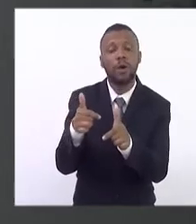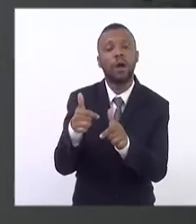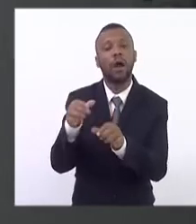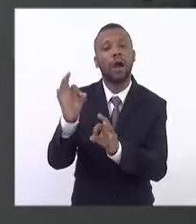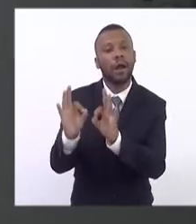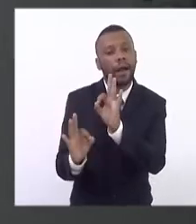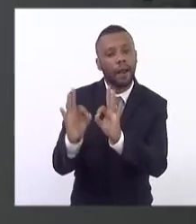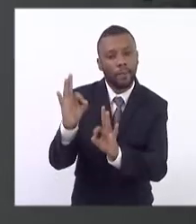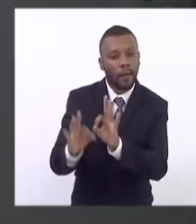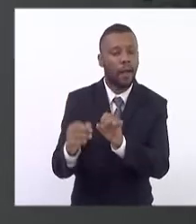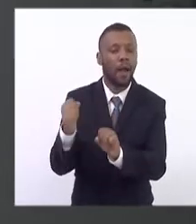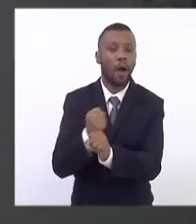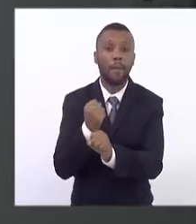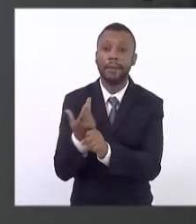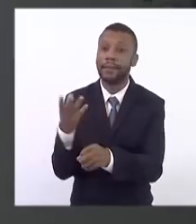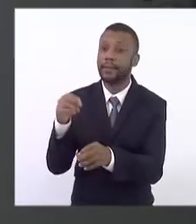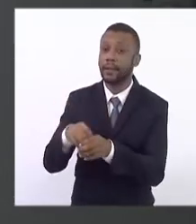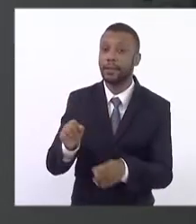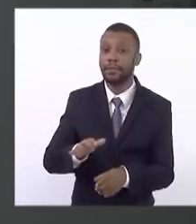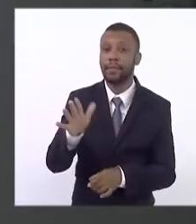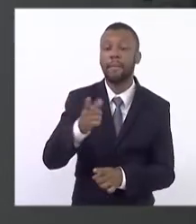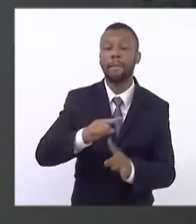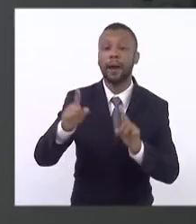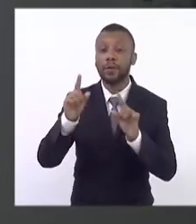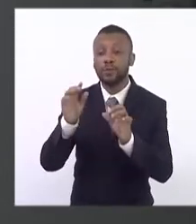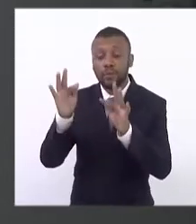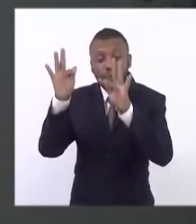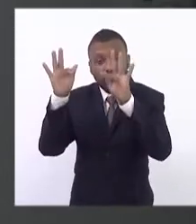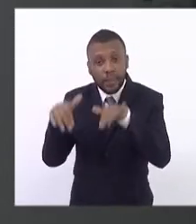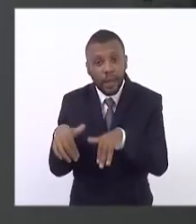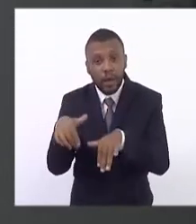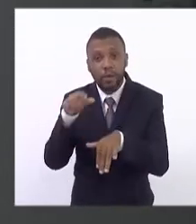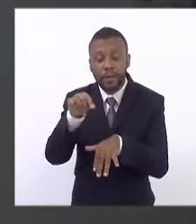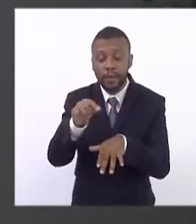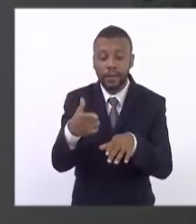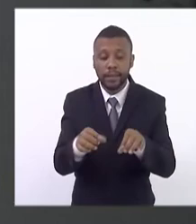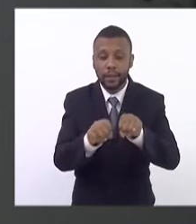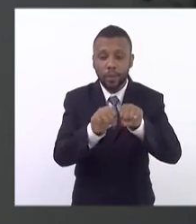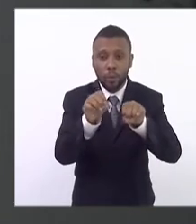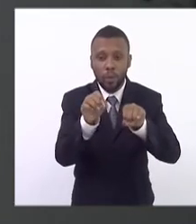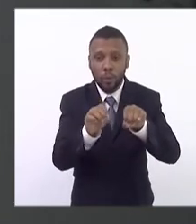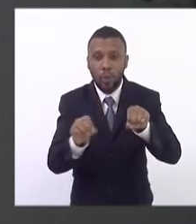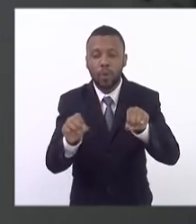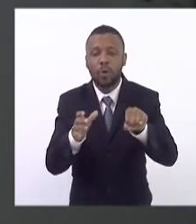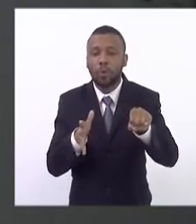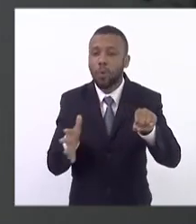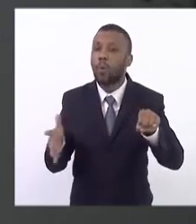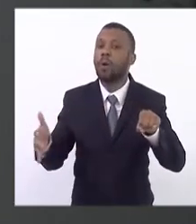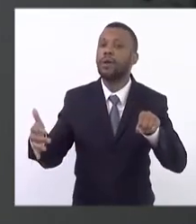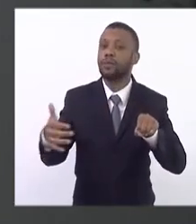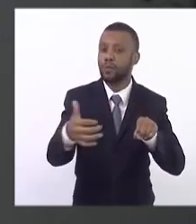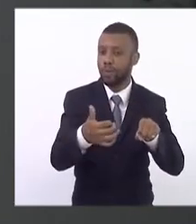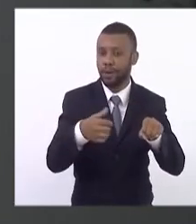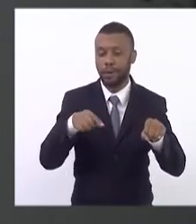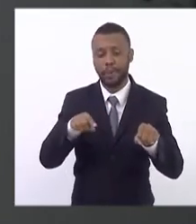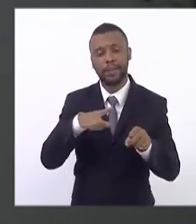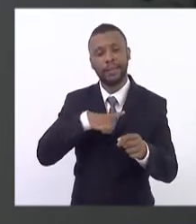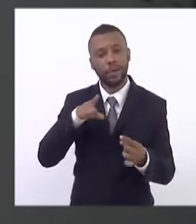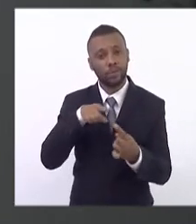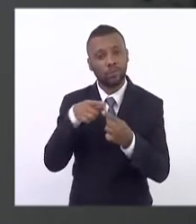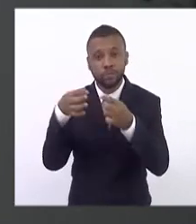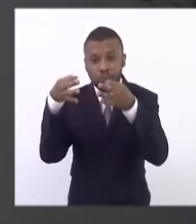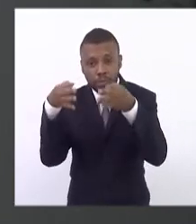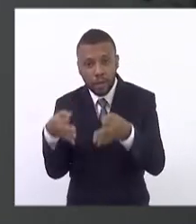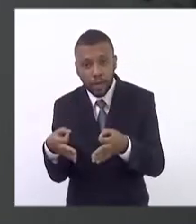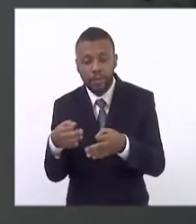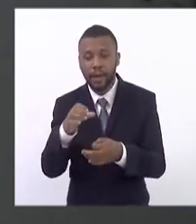Jacarezinho. Mas o destino final dessa malha coletora, para chegar, para ter um destino final adequado, a